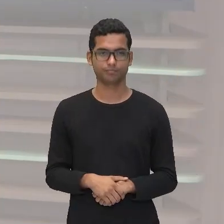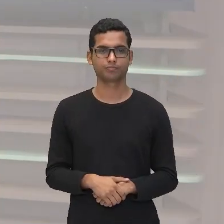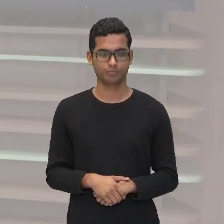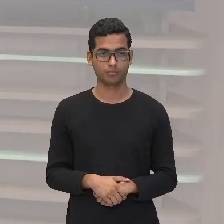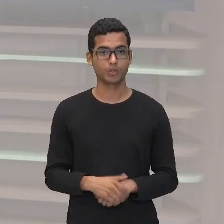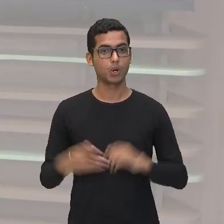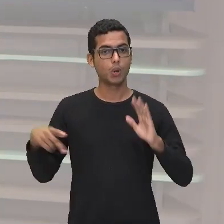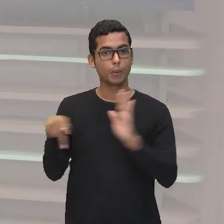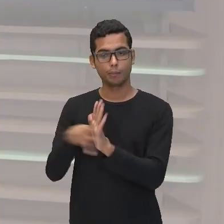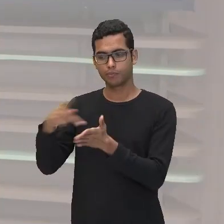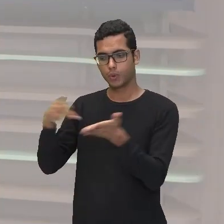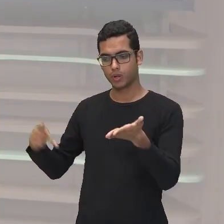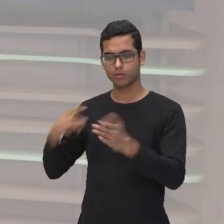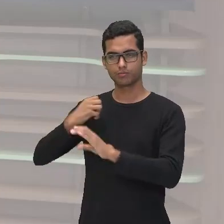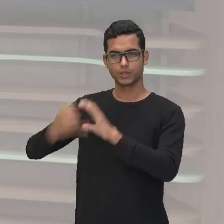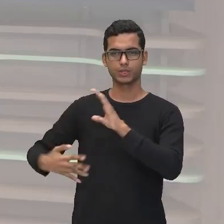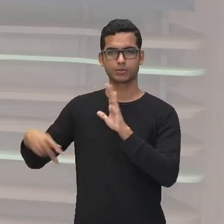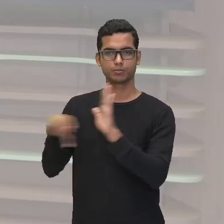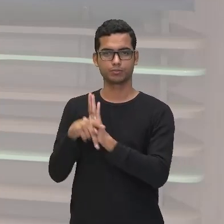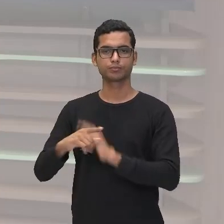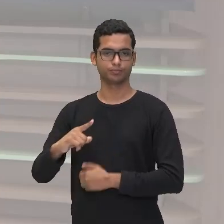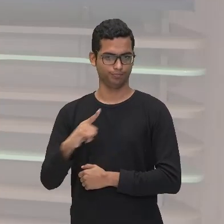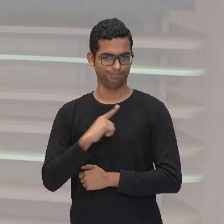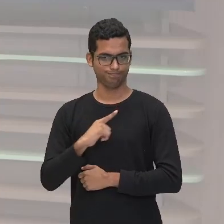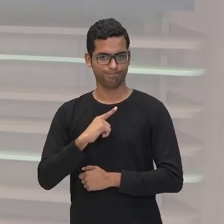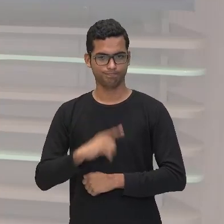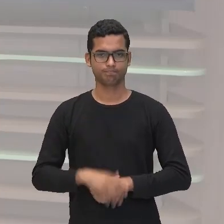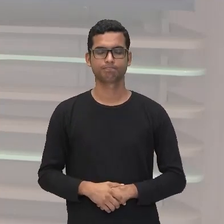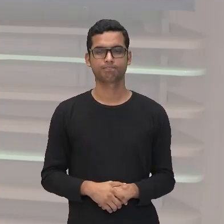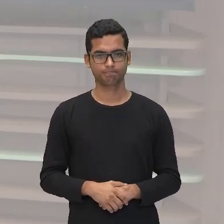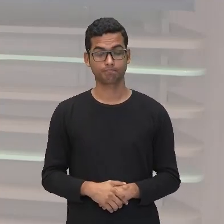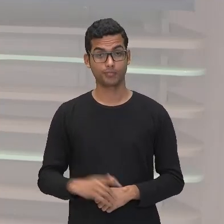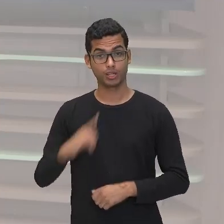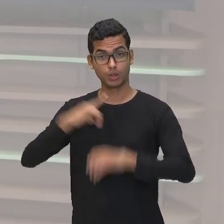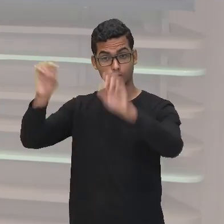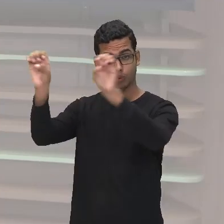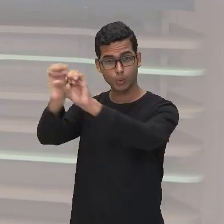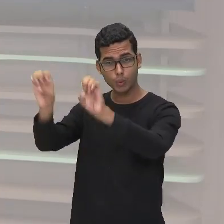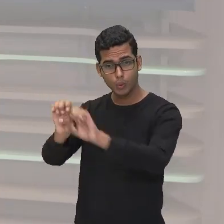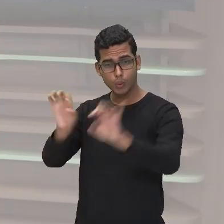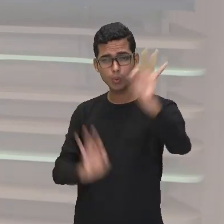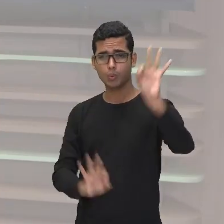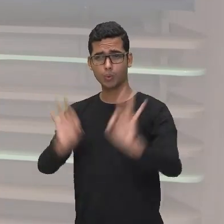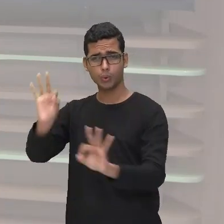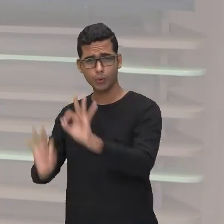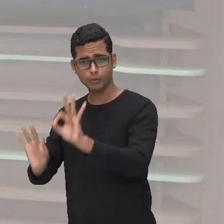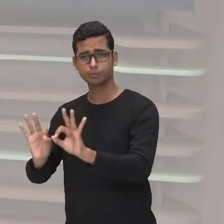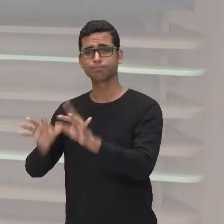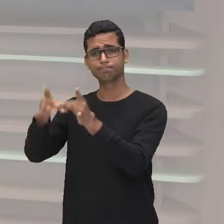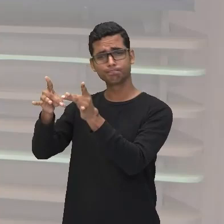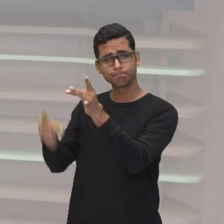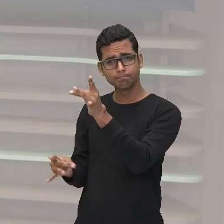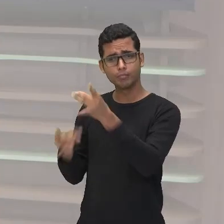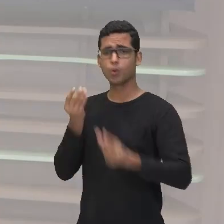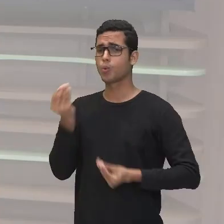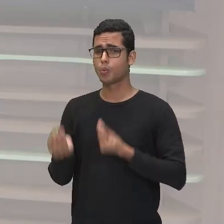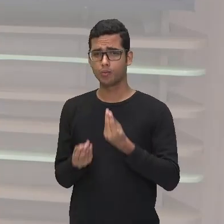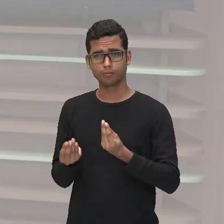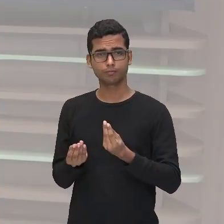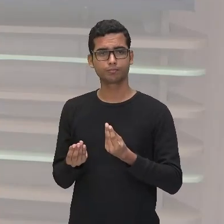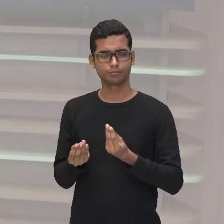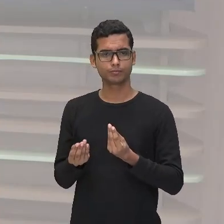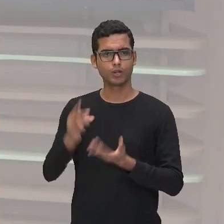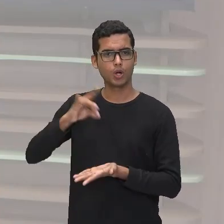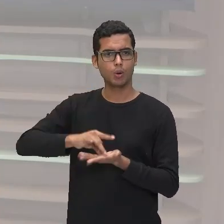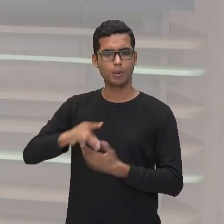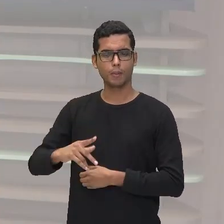algumas características, certo? Ele é estruturado, organizado de uma forma